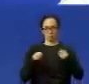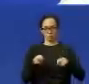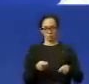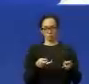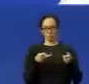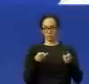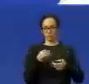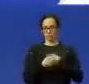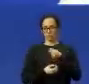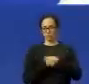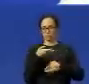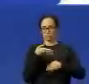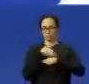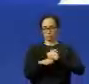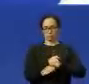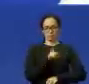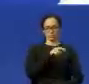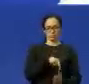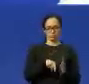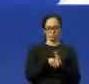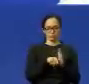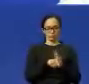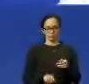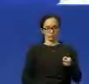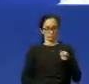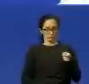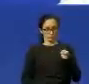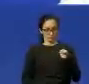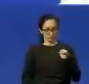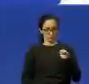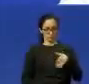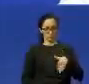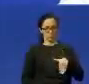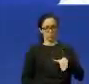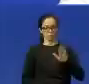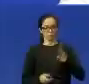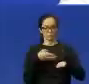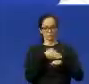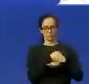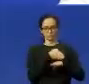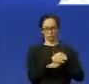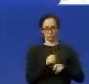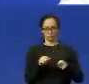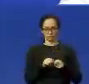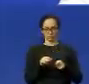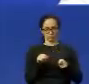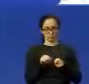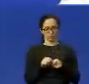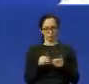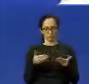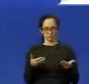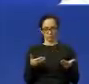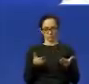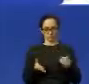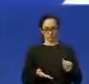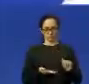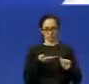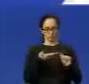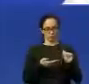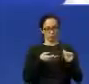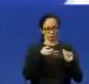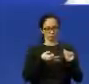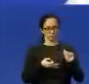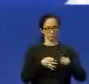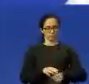que o site X é o site que obteve o maior aumento de acesso, chegando então a alternativa A como